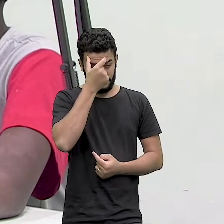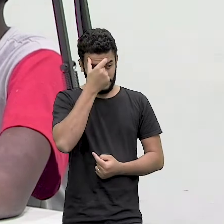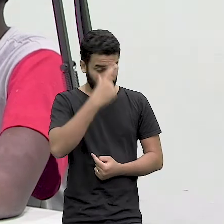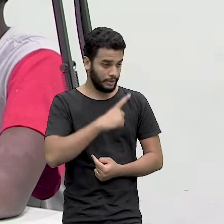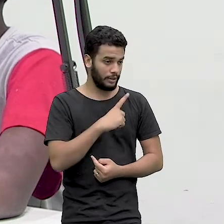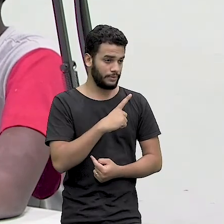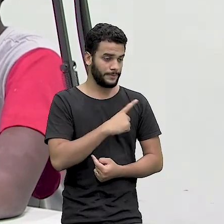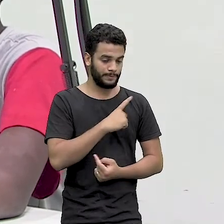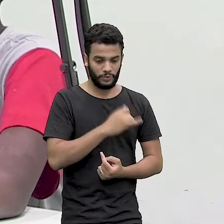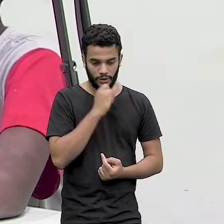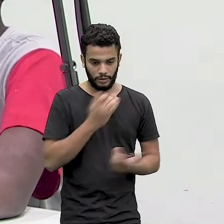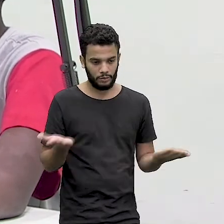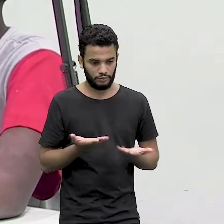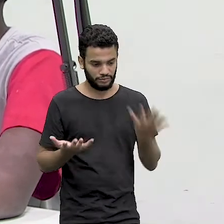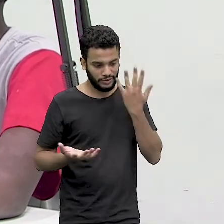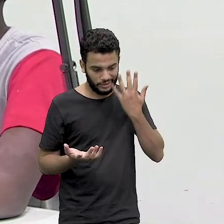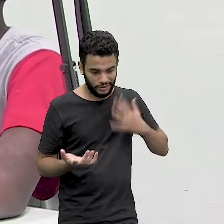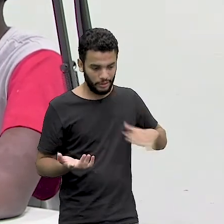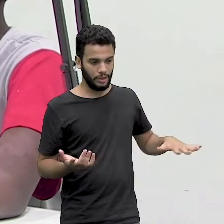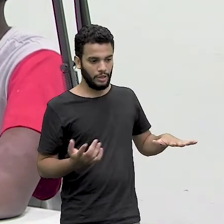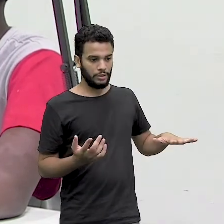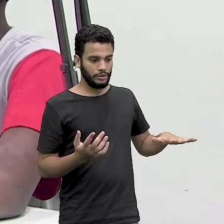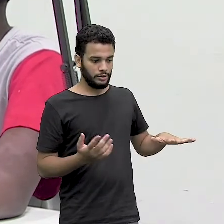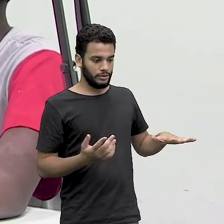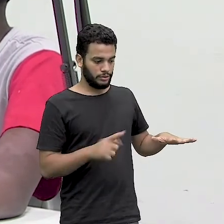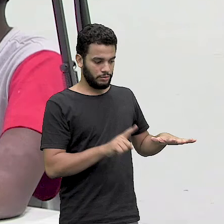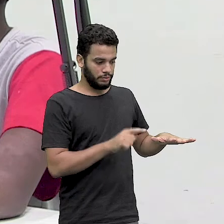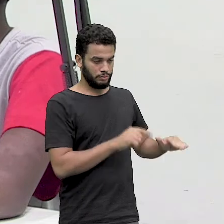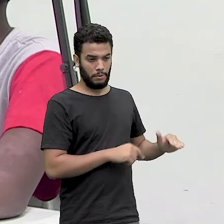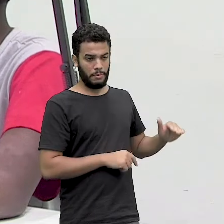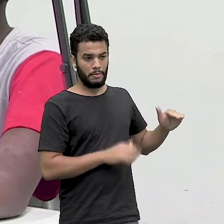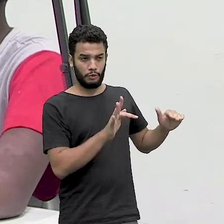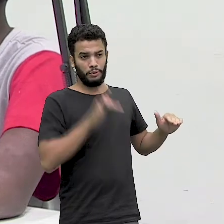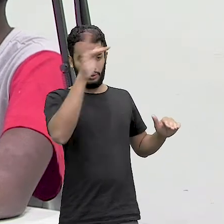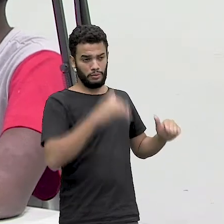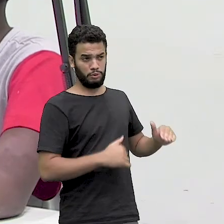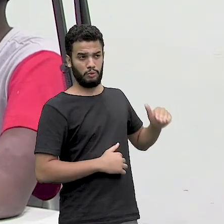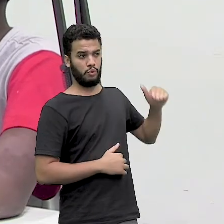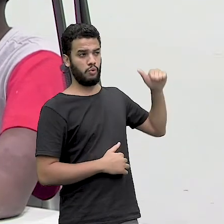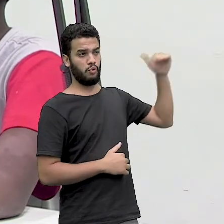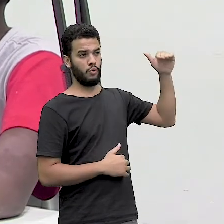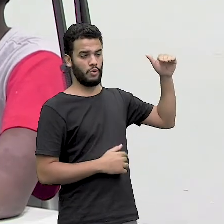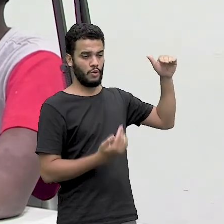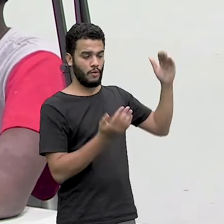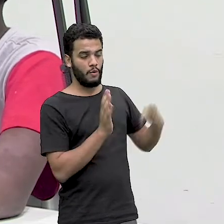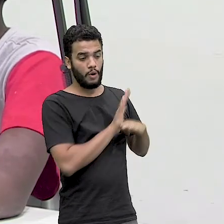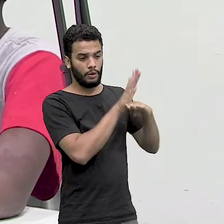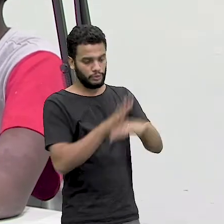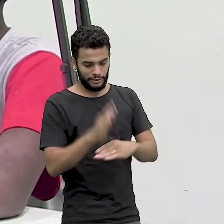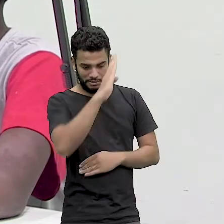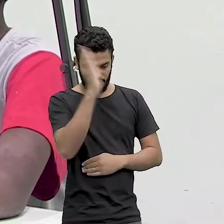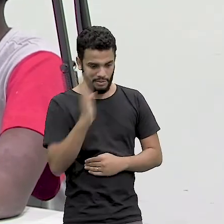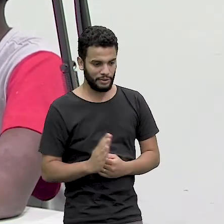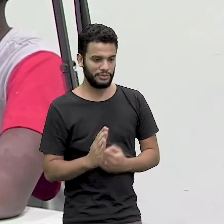crianças são o futuro do nosso país, tá? Mas nós vamos esperar esse futuro chegar, para quando chegar a conscientizá-los?